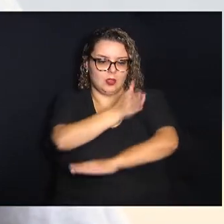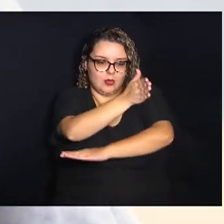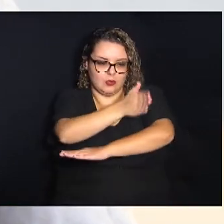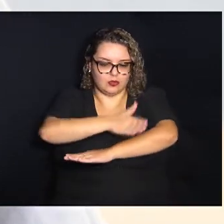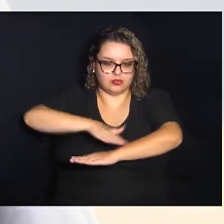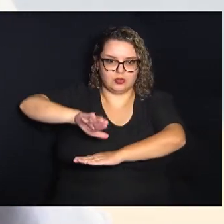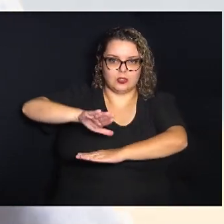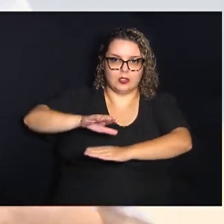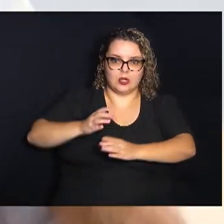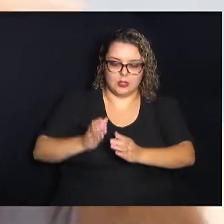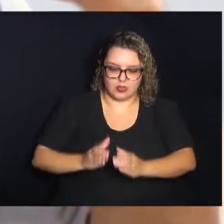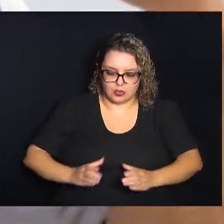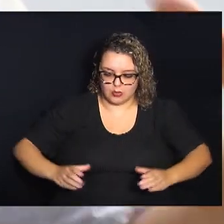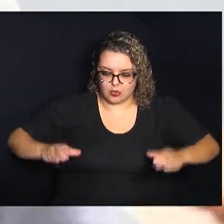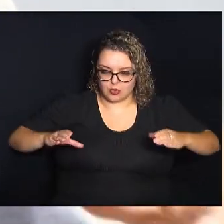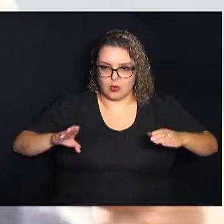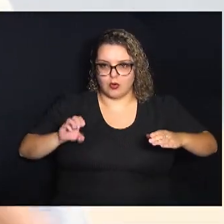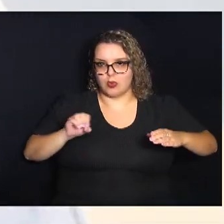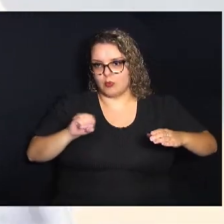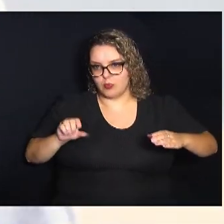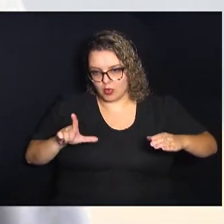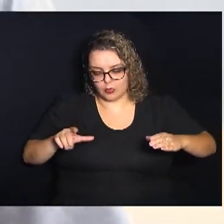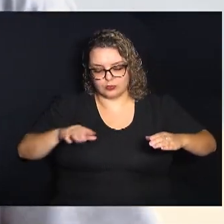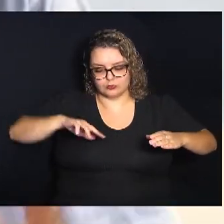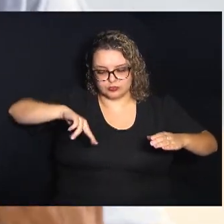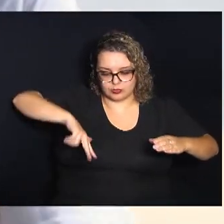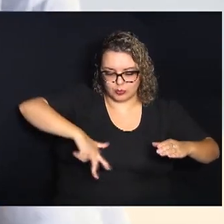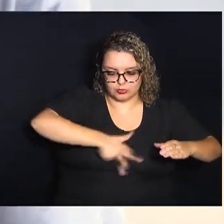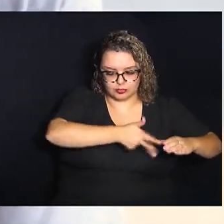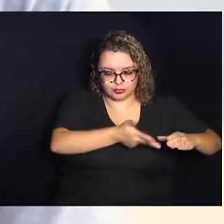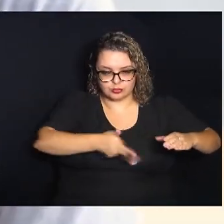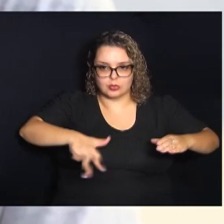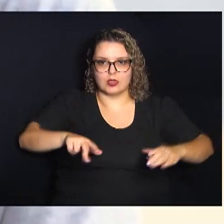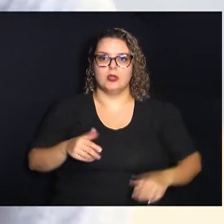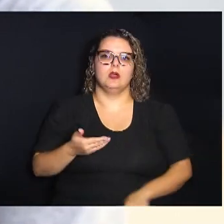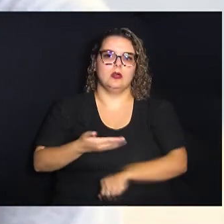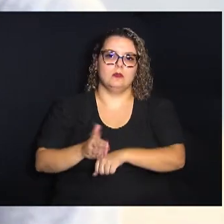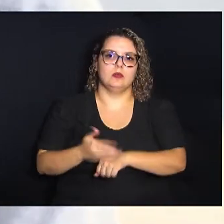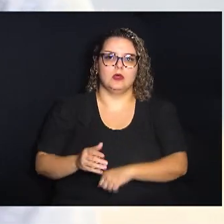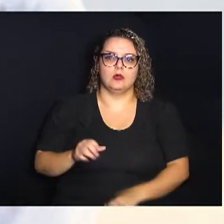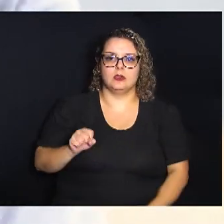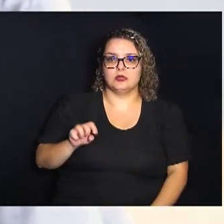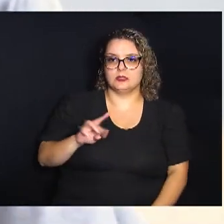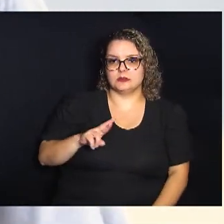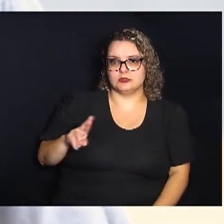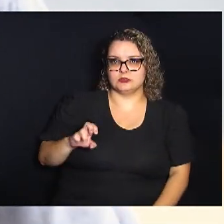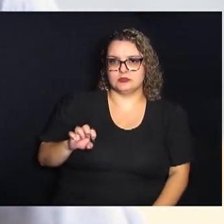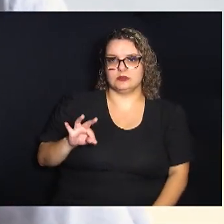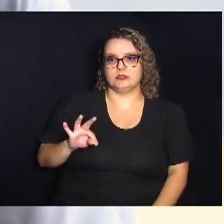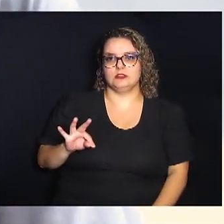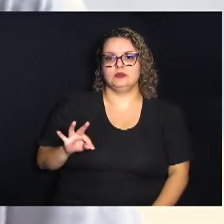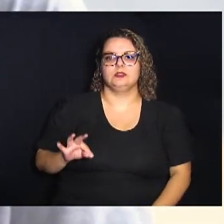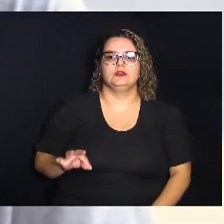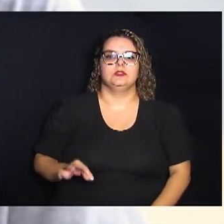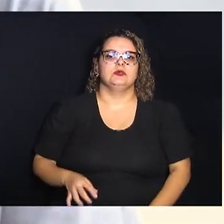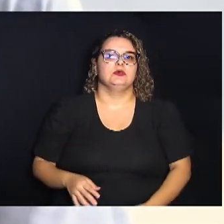bacia. Enfim, as que são mais praticadas hoje é a street e o vertical. A mega rampa, que é